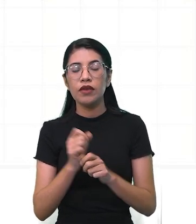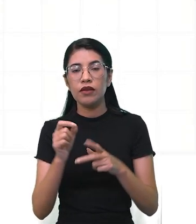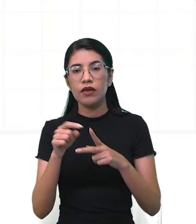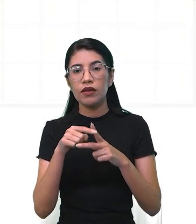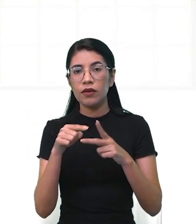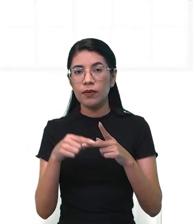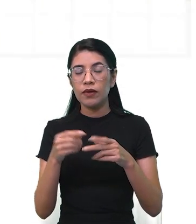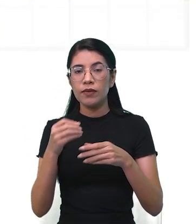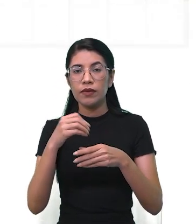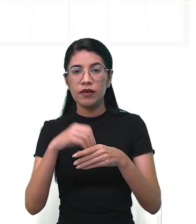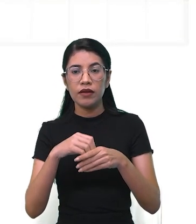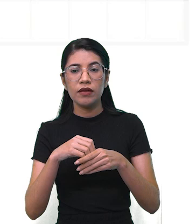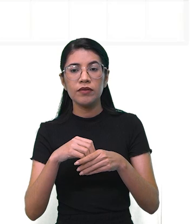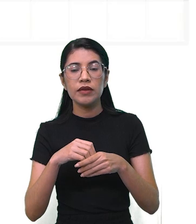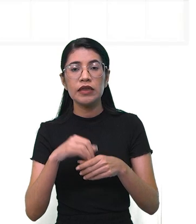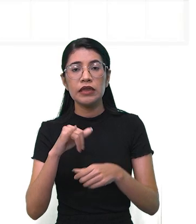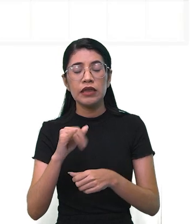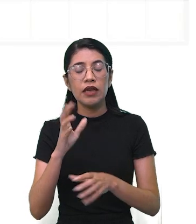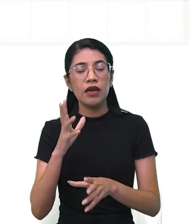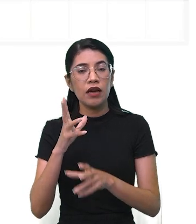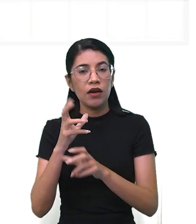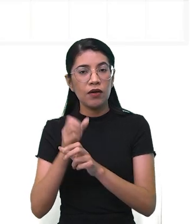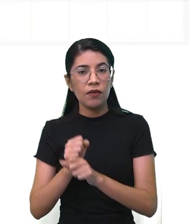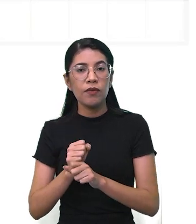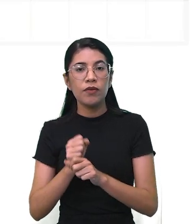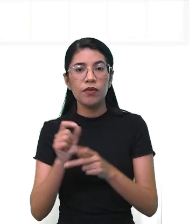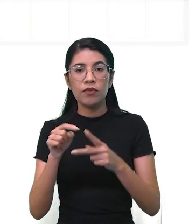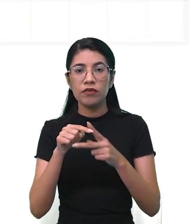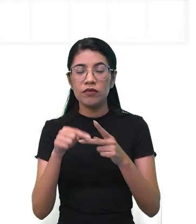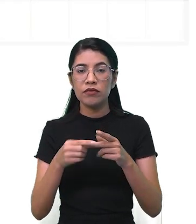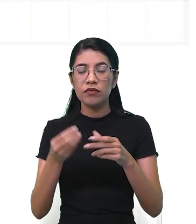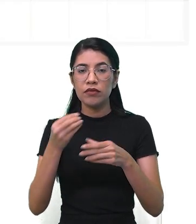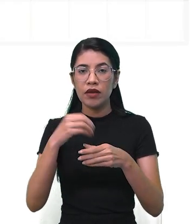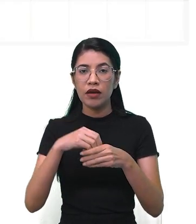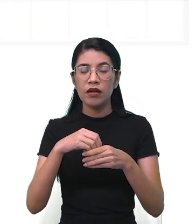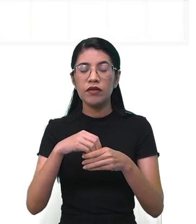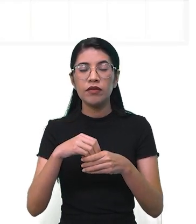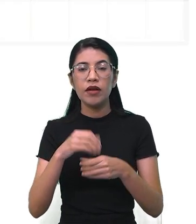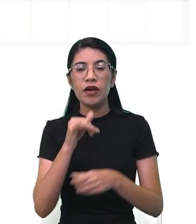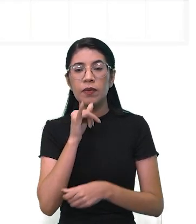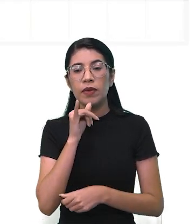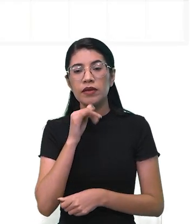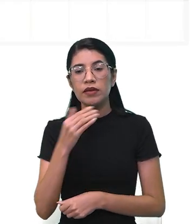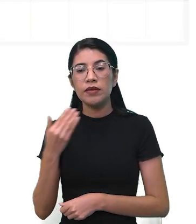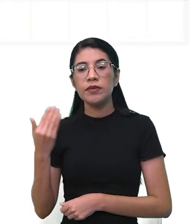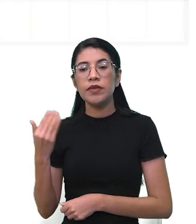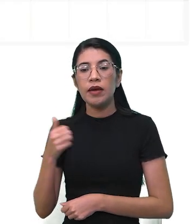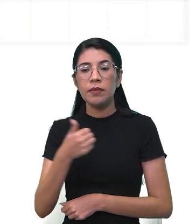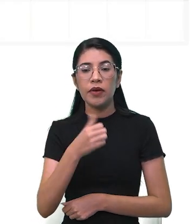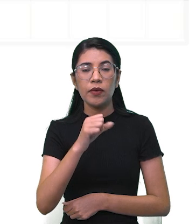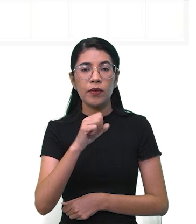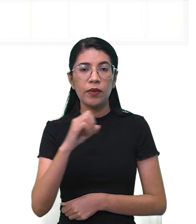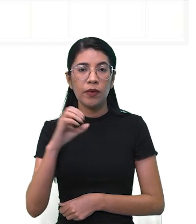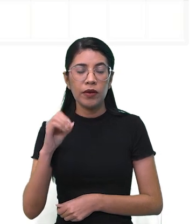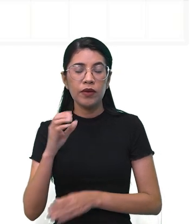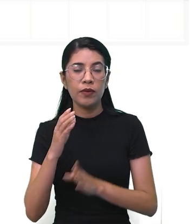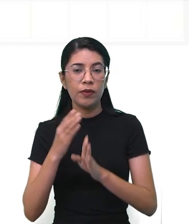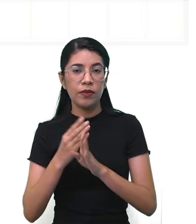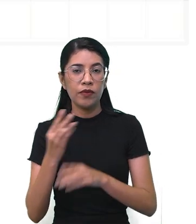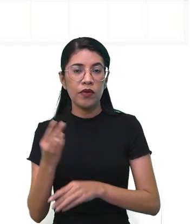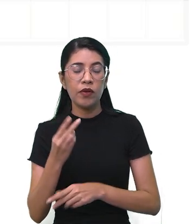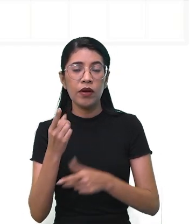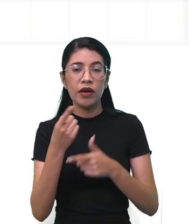desses ângulos, tá? Encontrou o somatório, que foi o que nós fizemos aqui, chegamos em 1.800, aí você divide